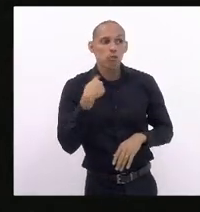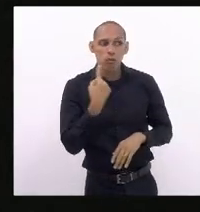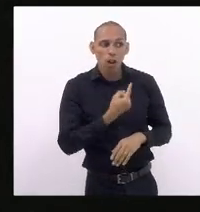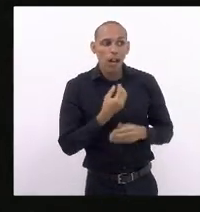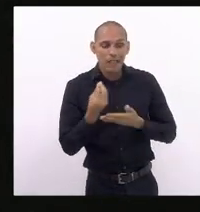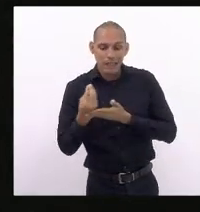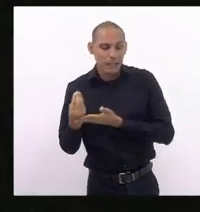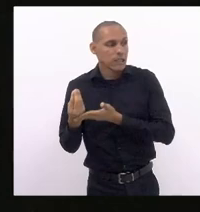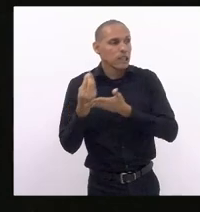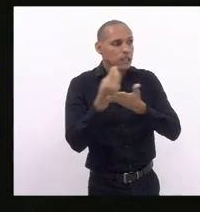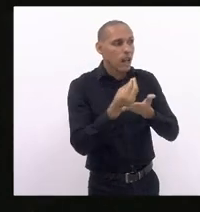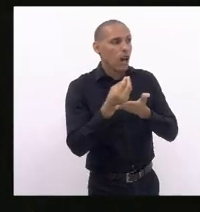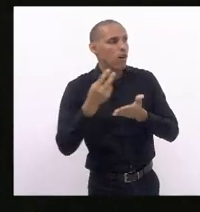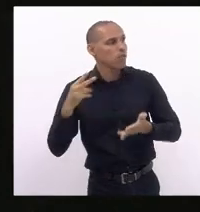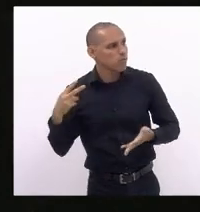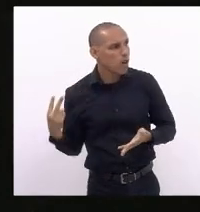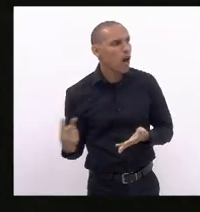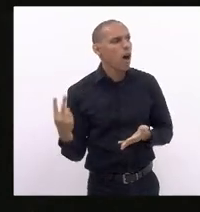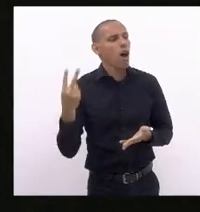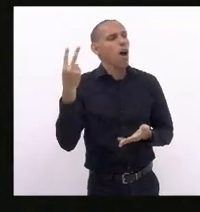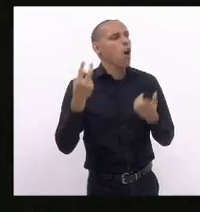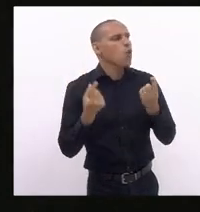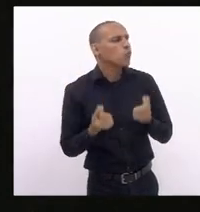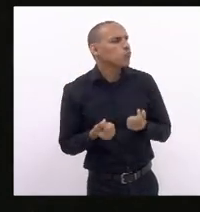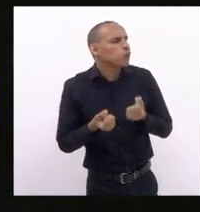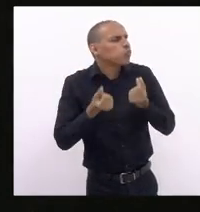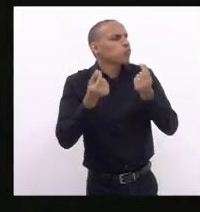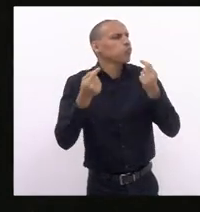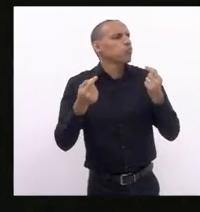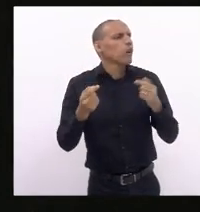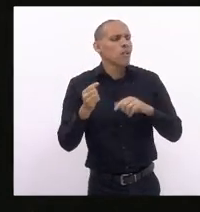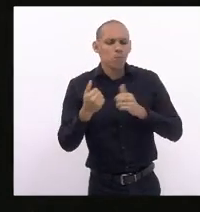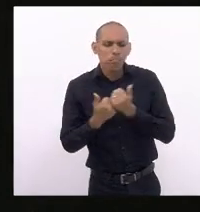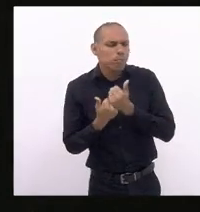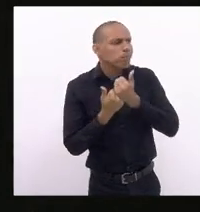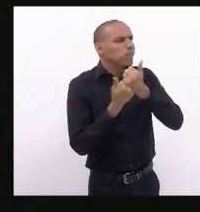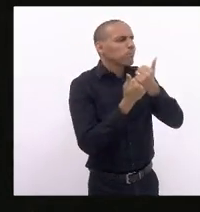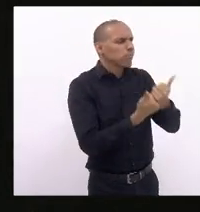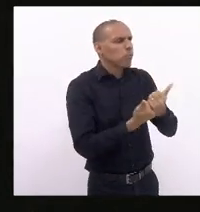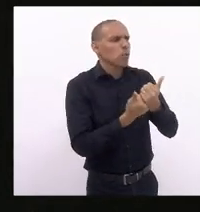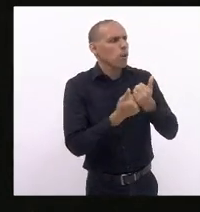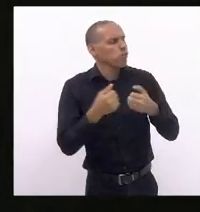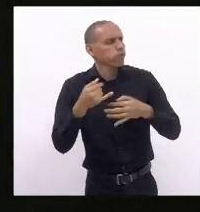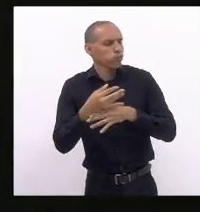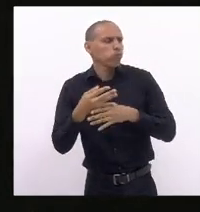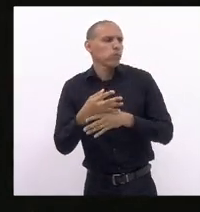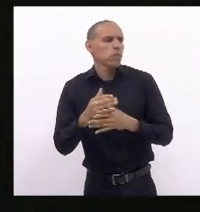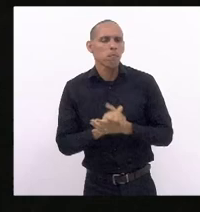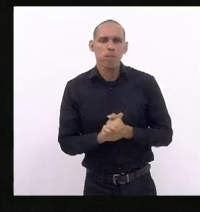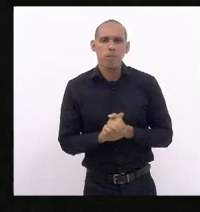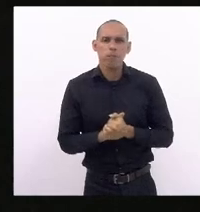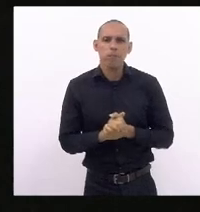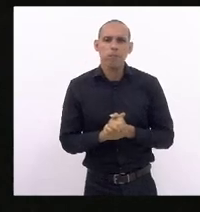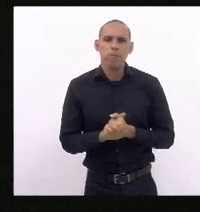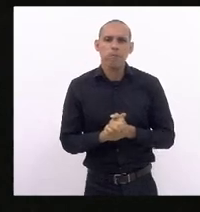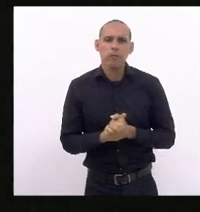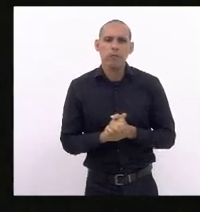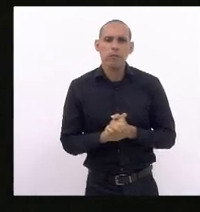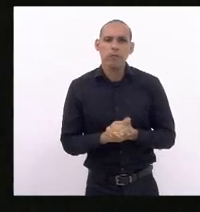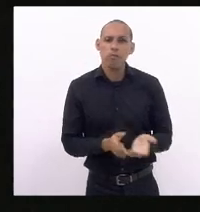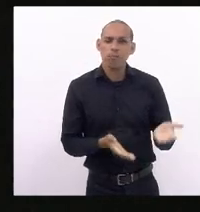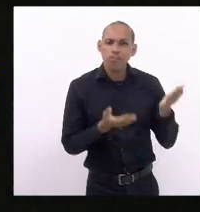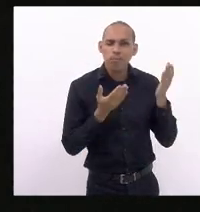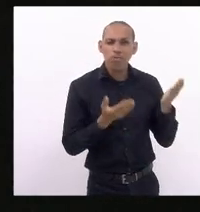vamos destinar um valor financeiro de apoio ao município, né, que estava, sem dúvida